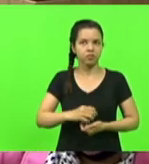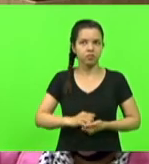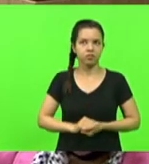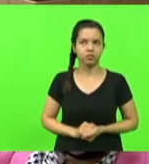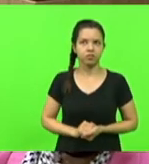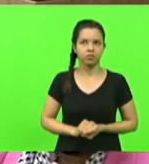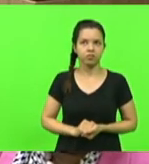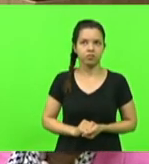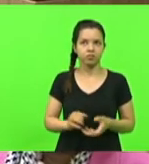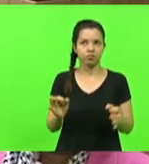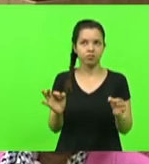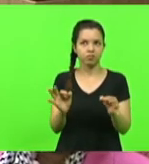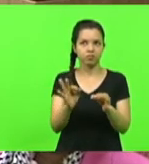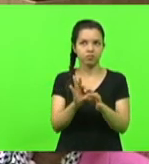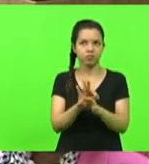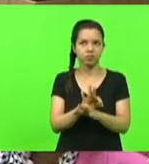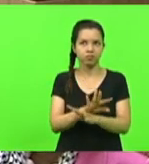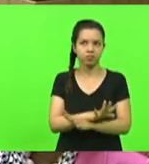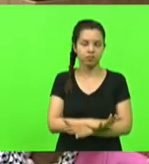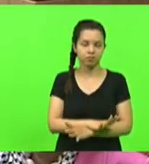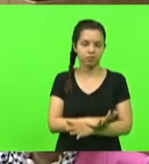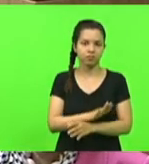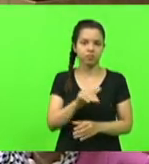Encerrada a votação.